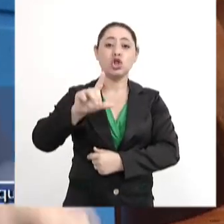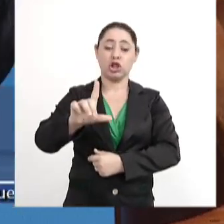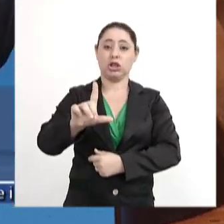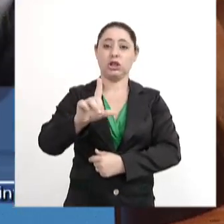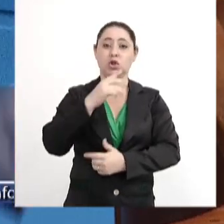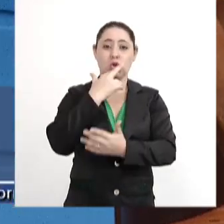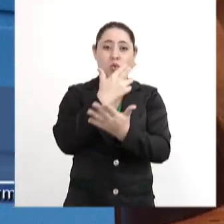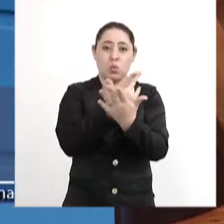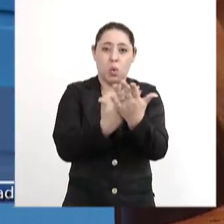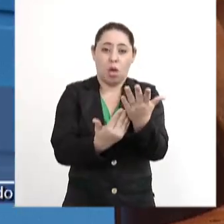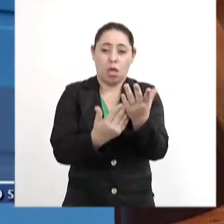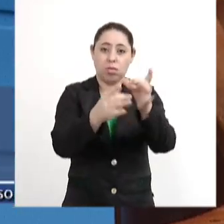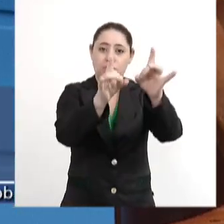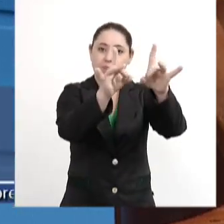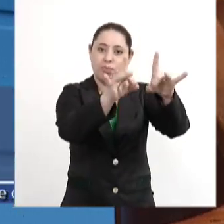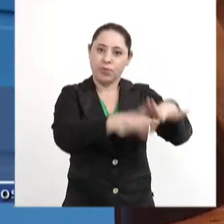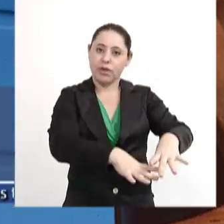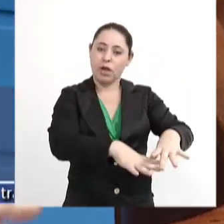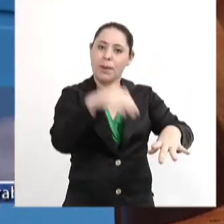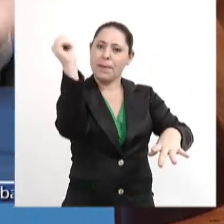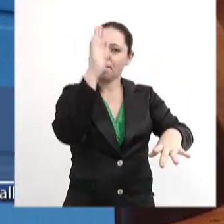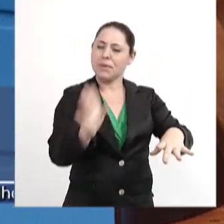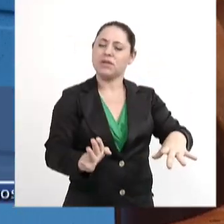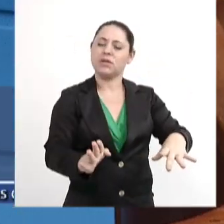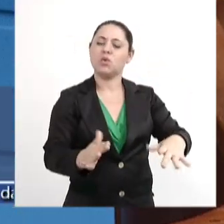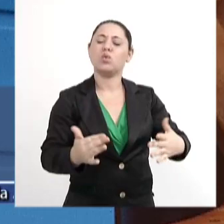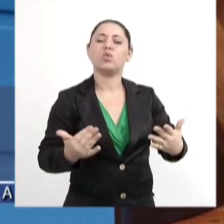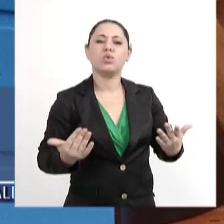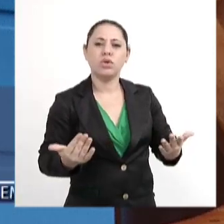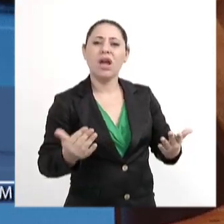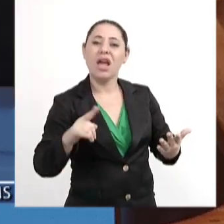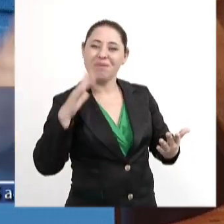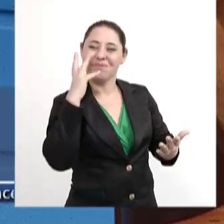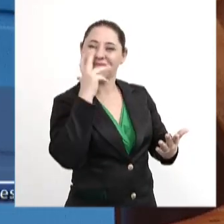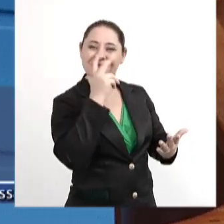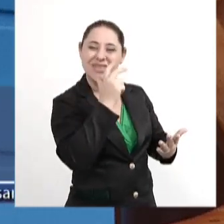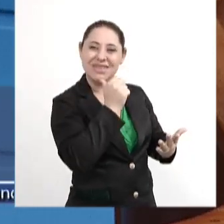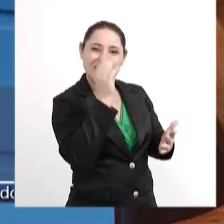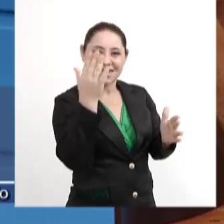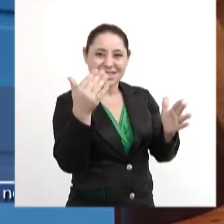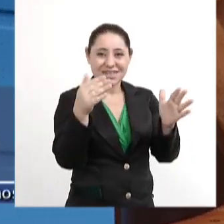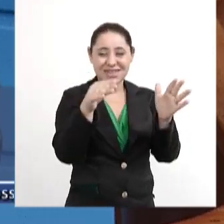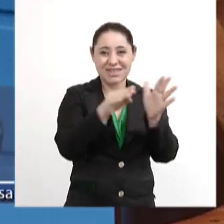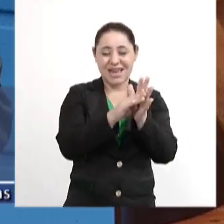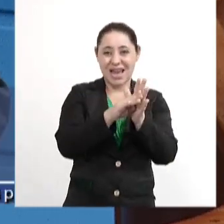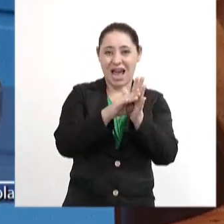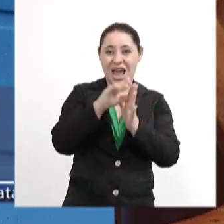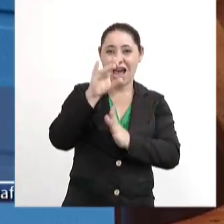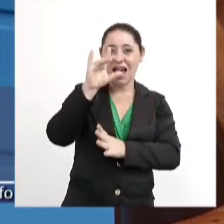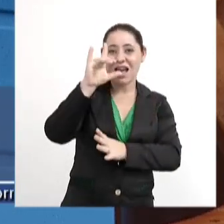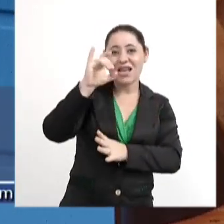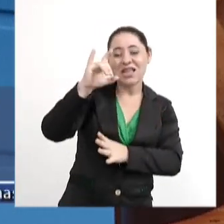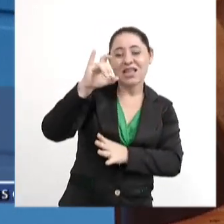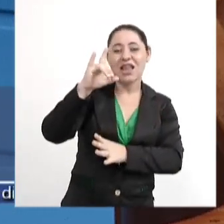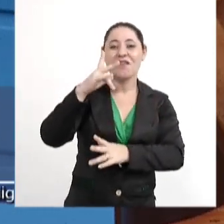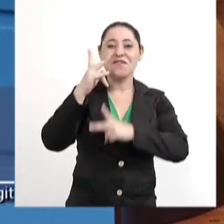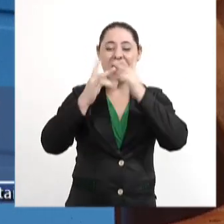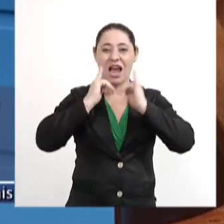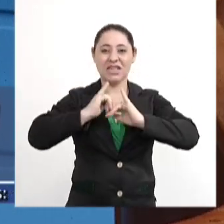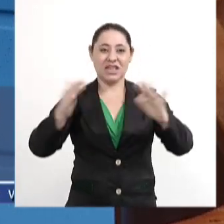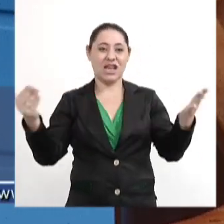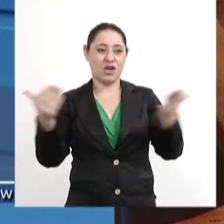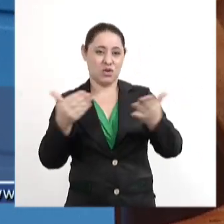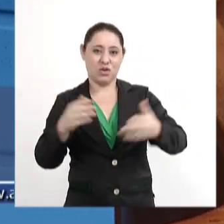desperdiçados todos os anos no Brasil. A propósito, é bonitinho chegar lá no Instagram, nas redes sociais, e dizer